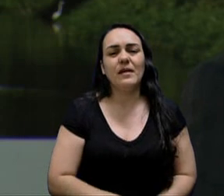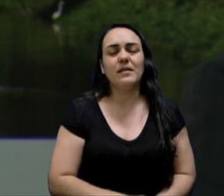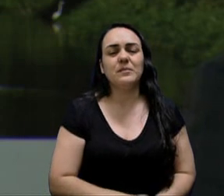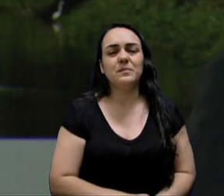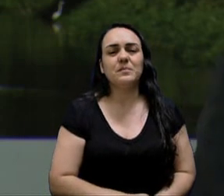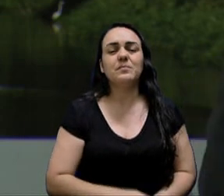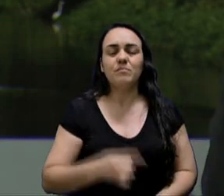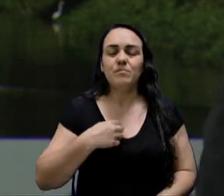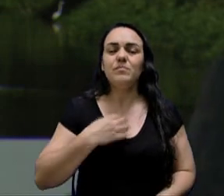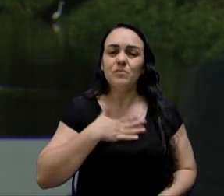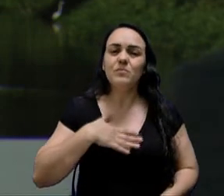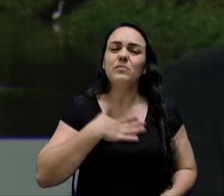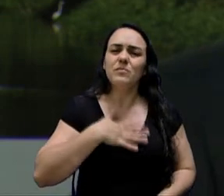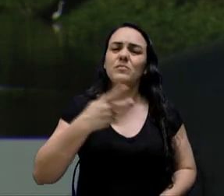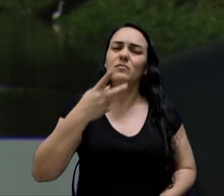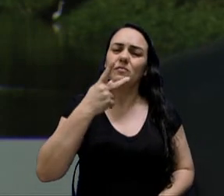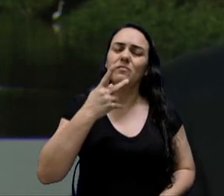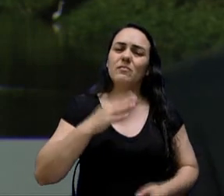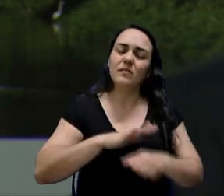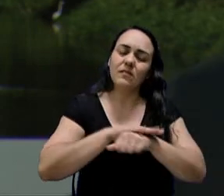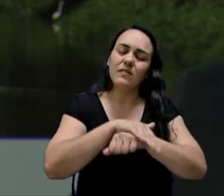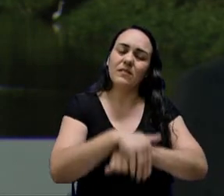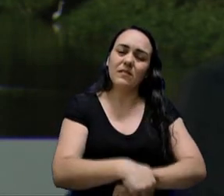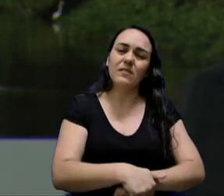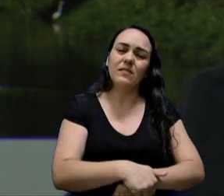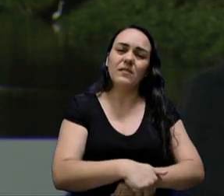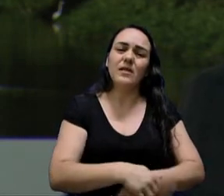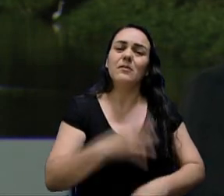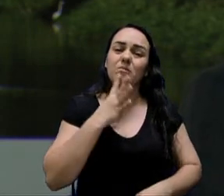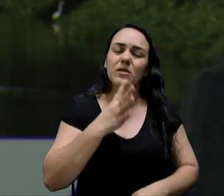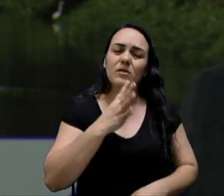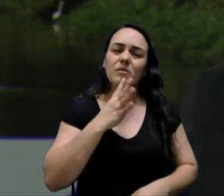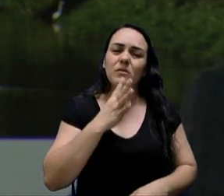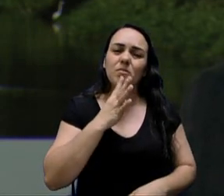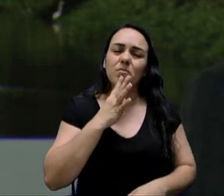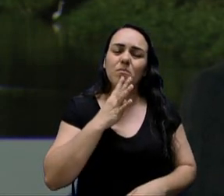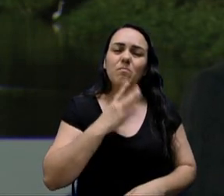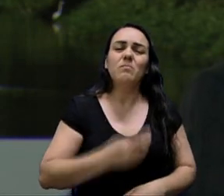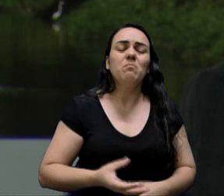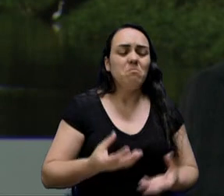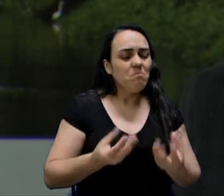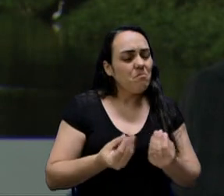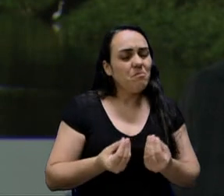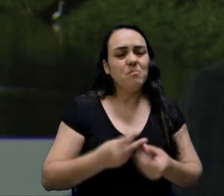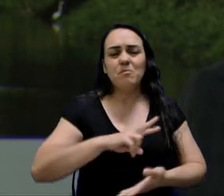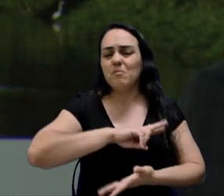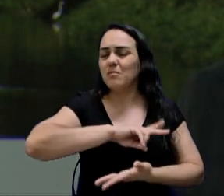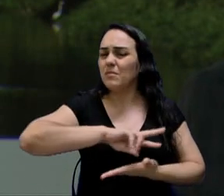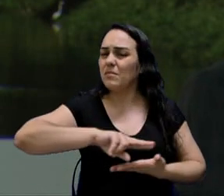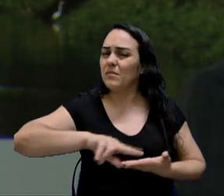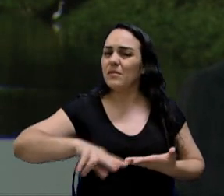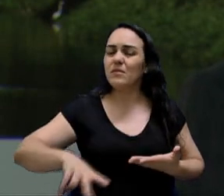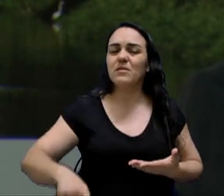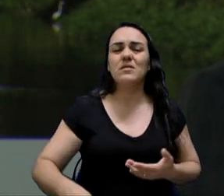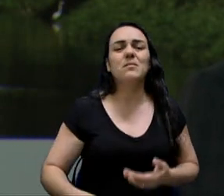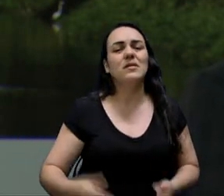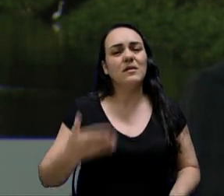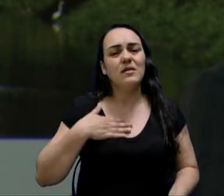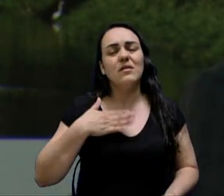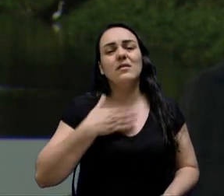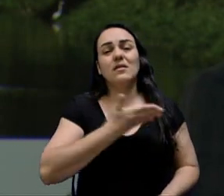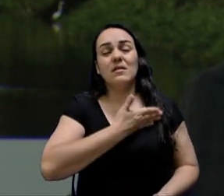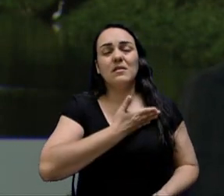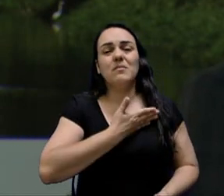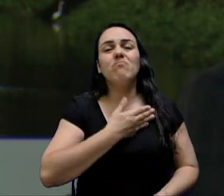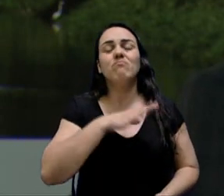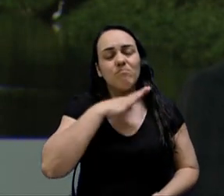Gostaria de deixar registrado nessa noite minha homenagem e reconhecimento àqueles que já partiram, mas que moldaram muito quem eu